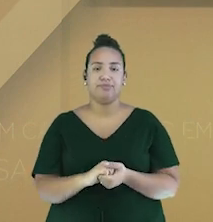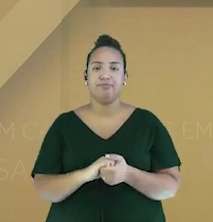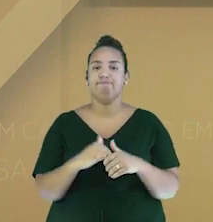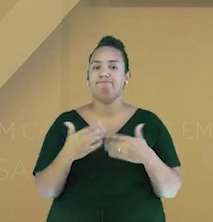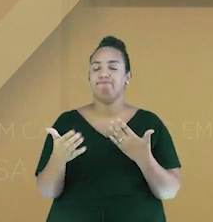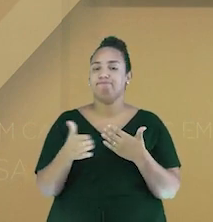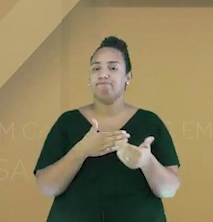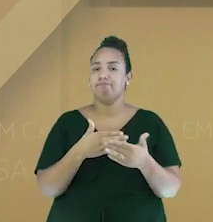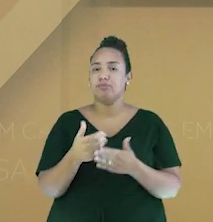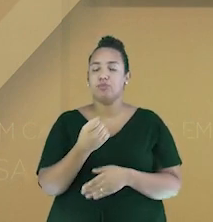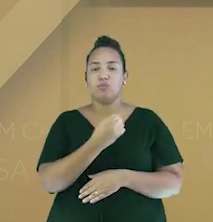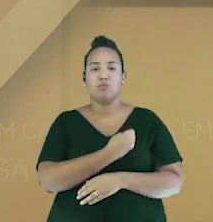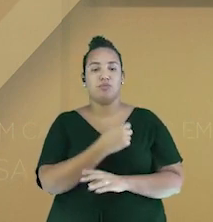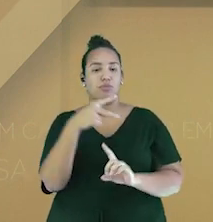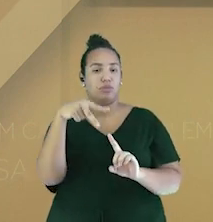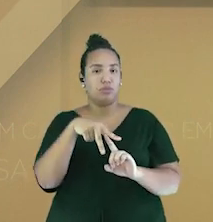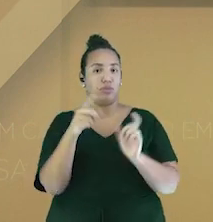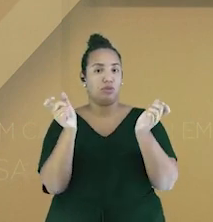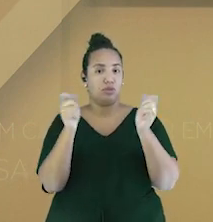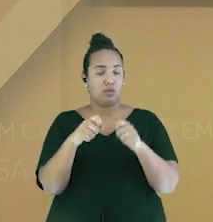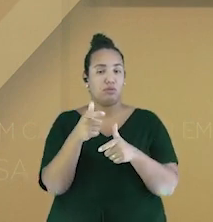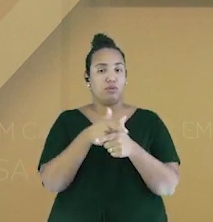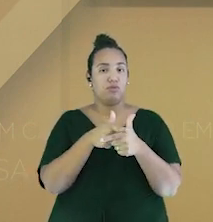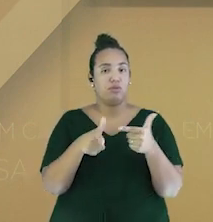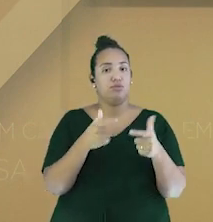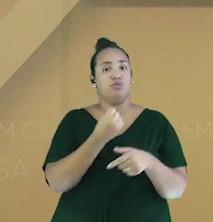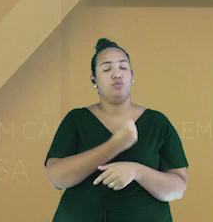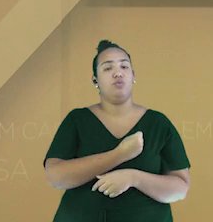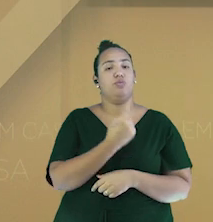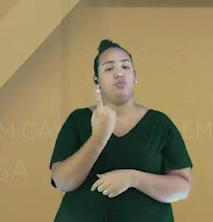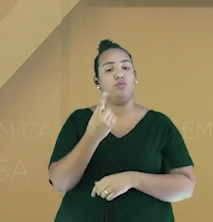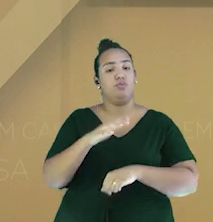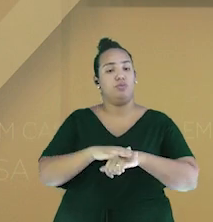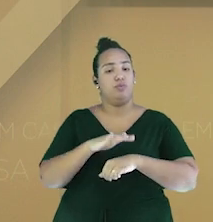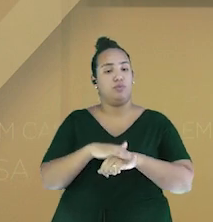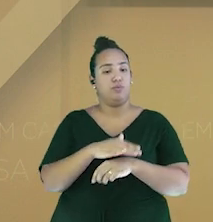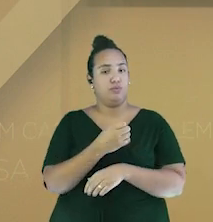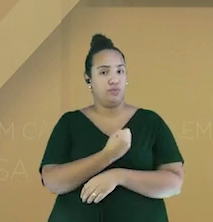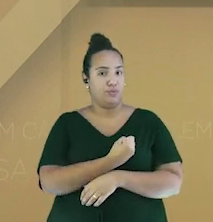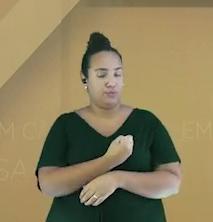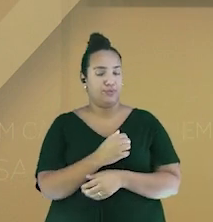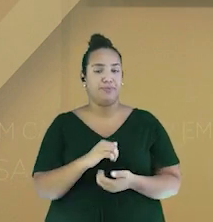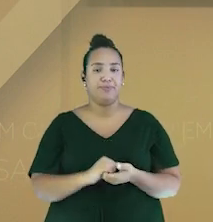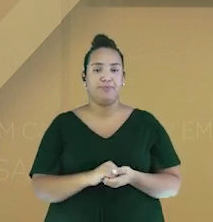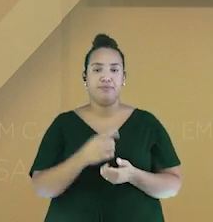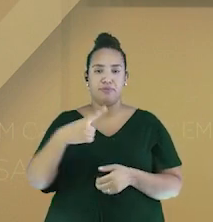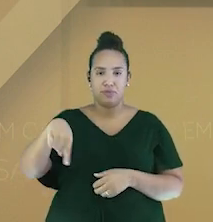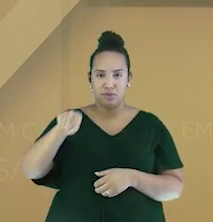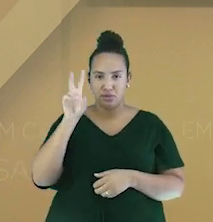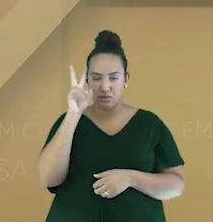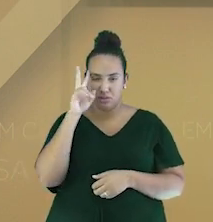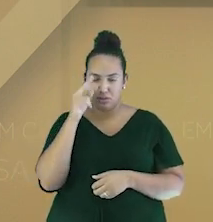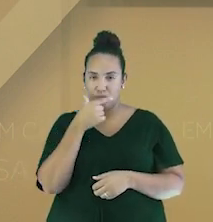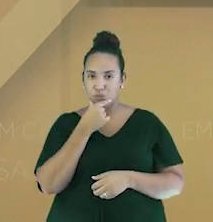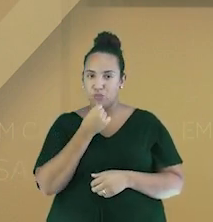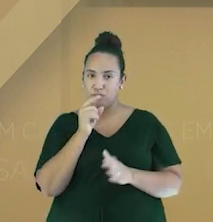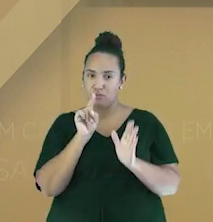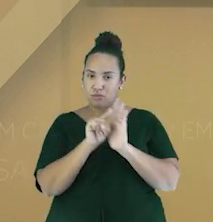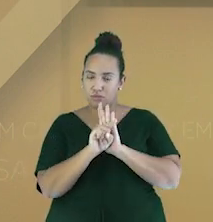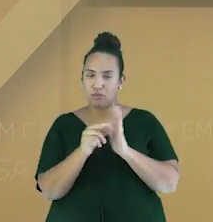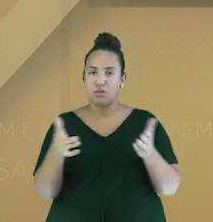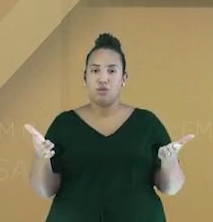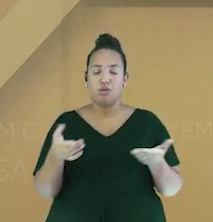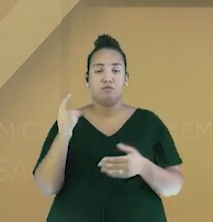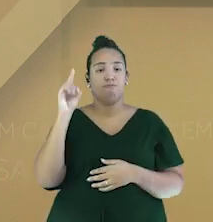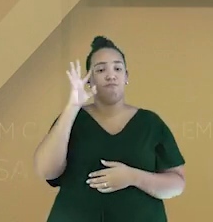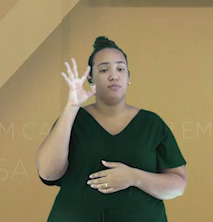já tem como divisor o número 1 e ele mesmo. Você lembra da pergunta de José? Vamos imaginar agora que ele